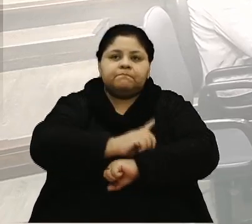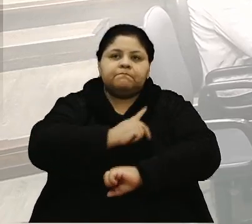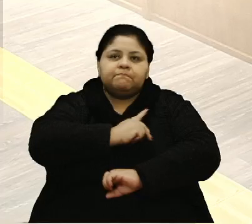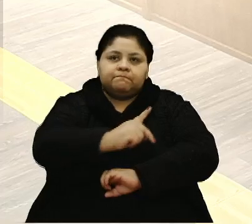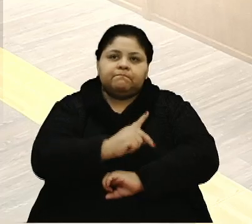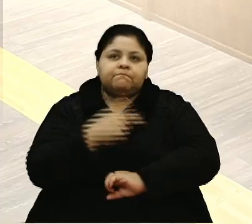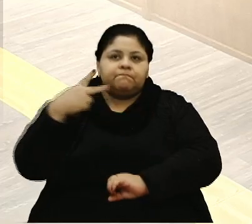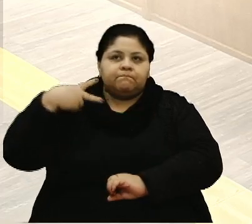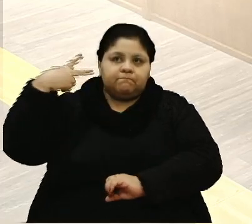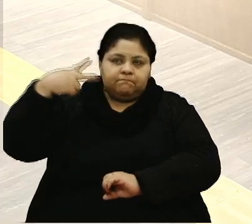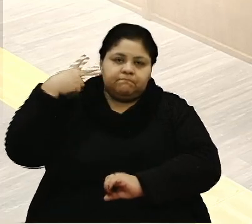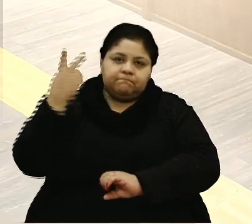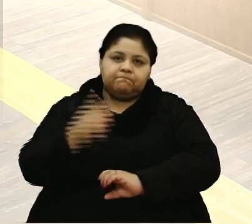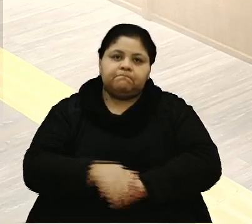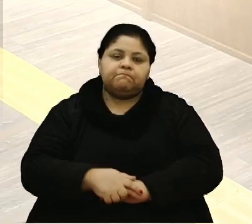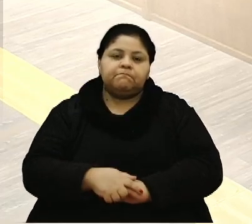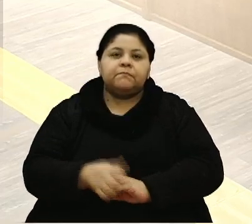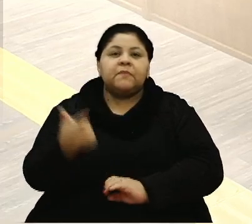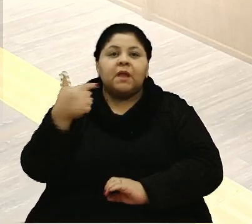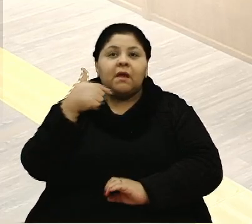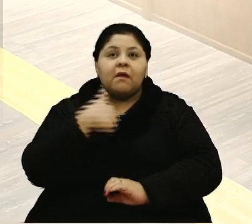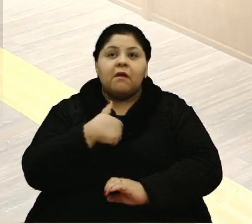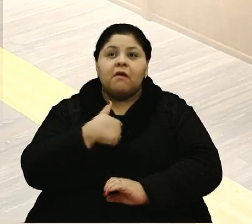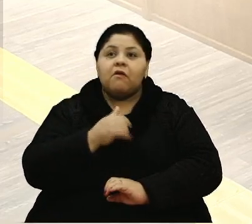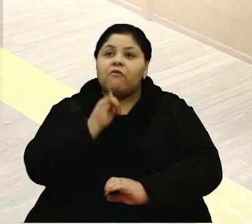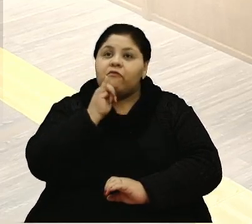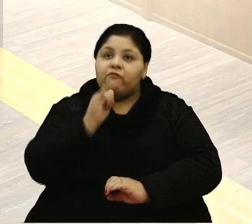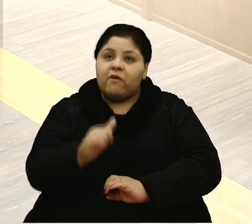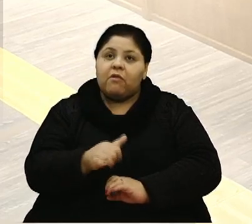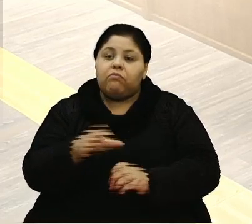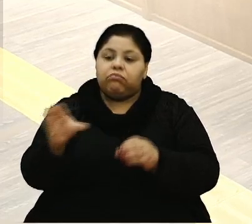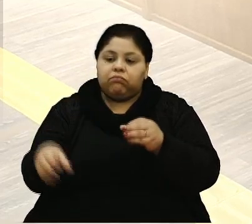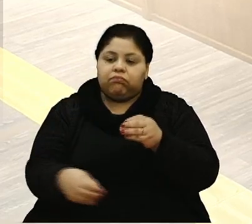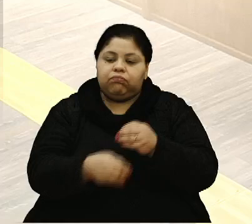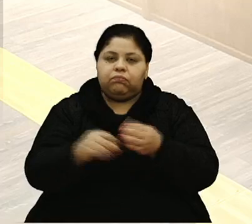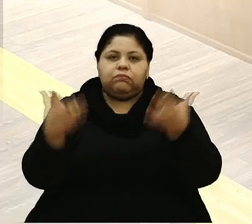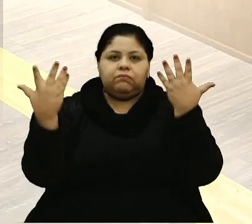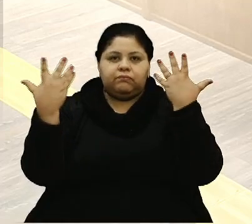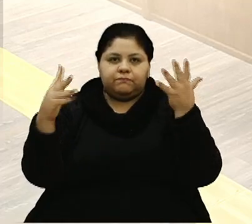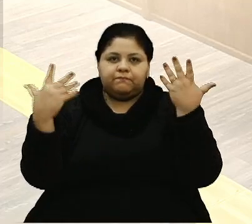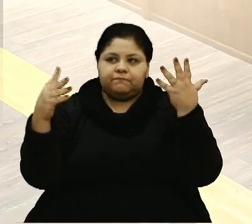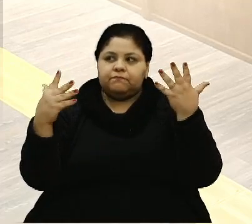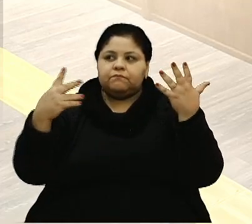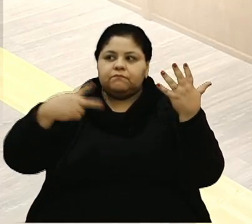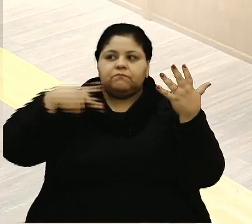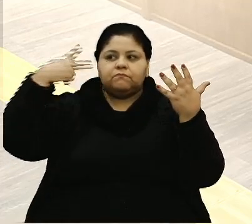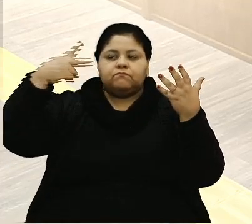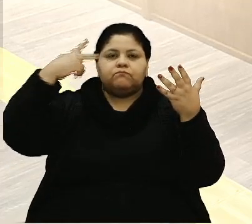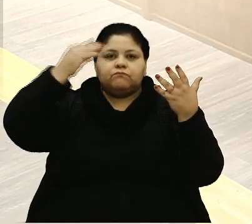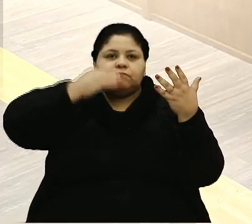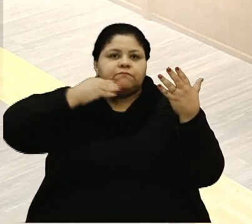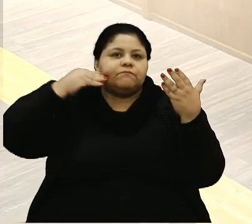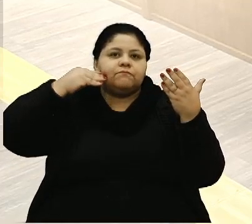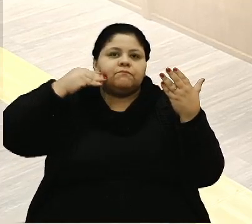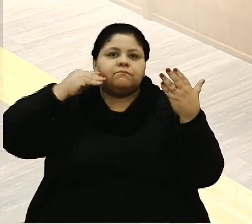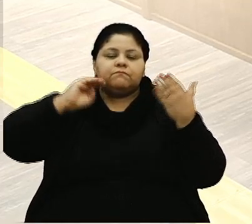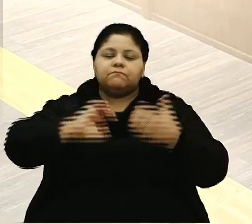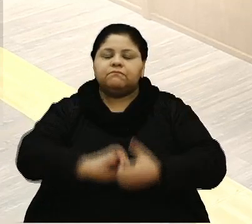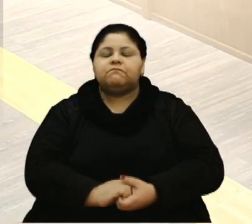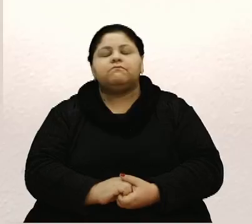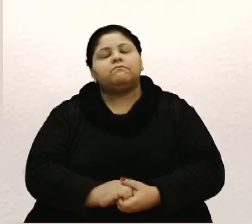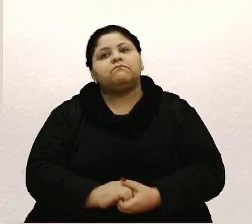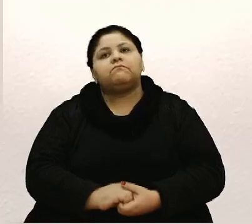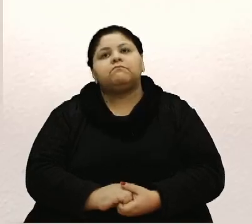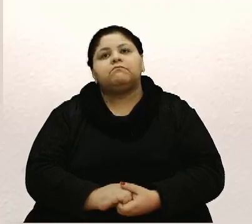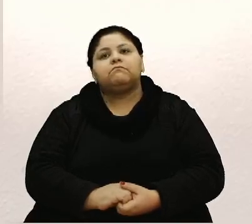e senhores vereadores. Eu reforço e me somo a esse voto de congratulação do vereador Bortola por